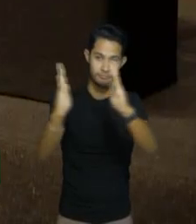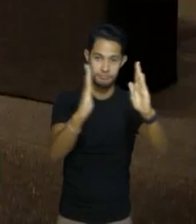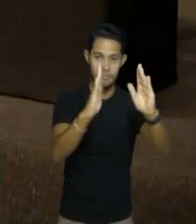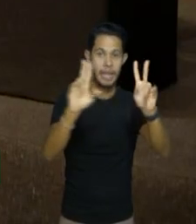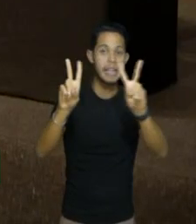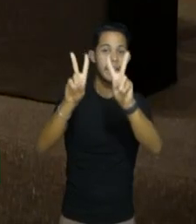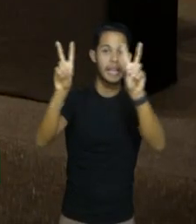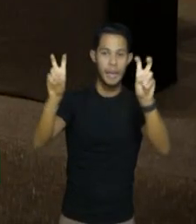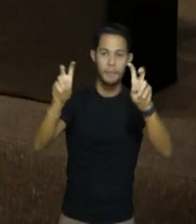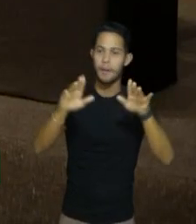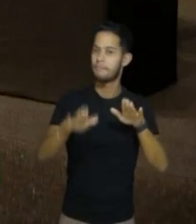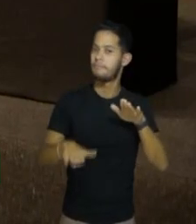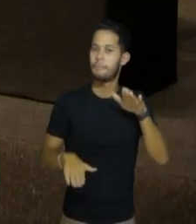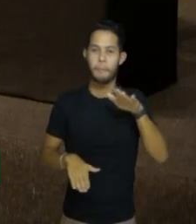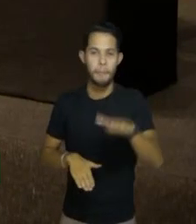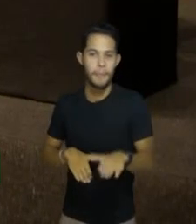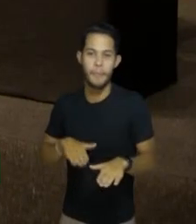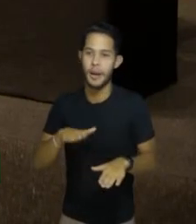gentileza.